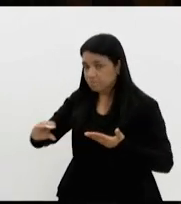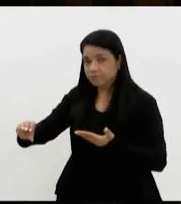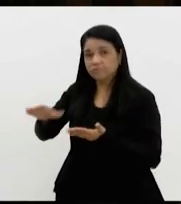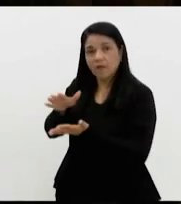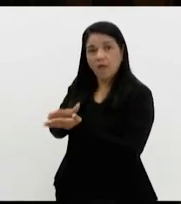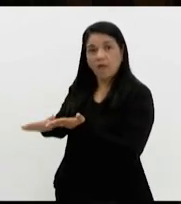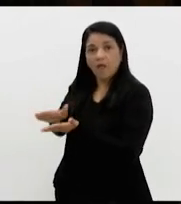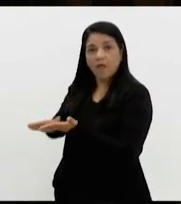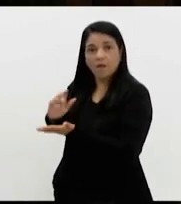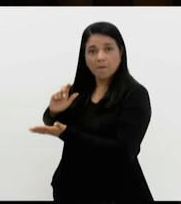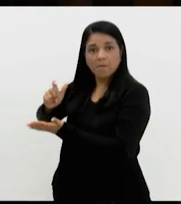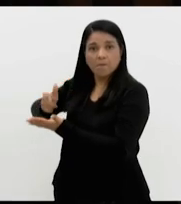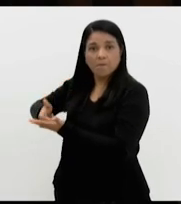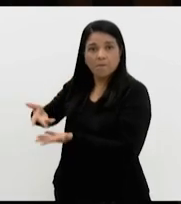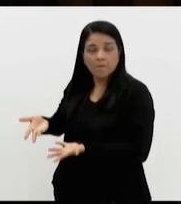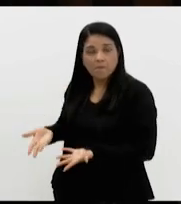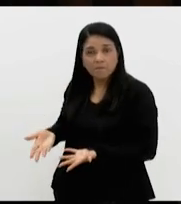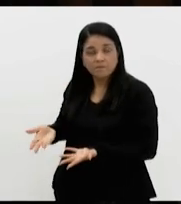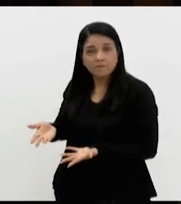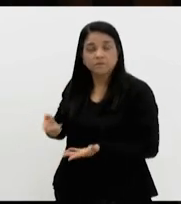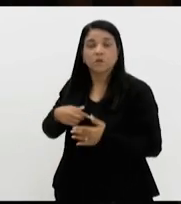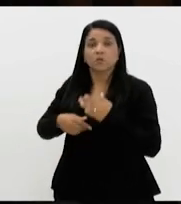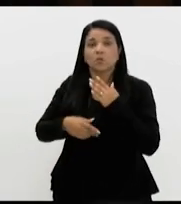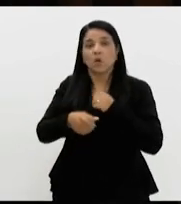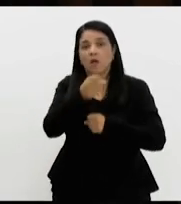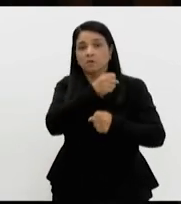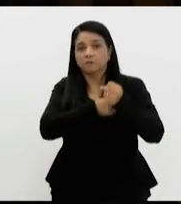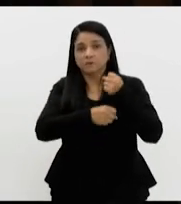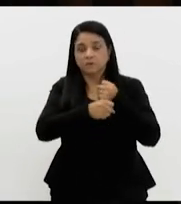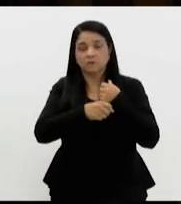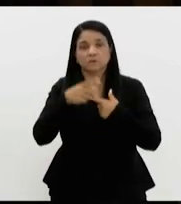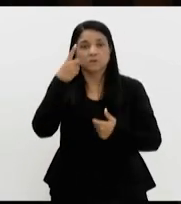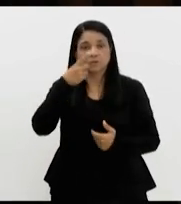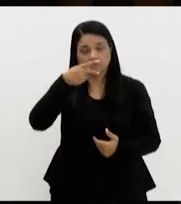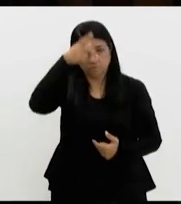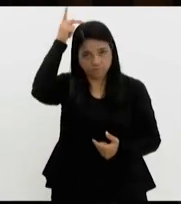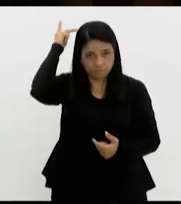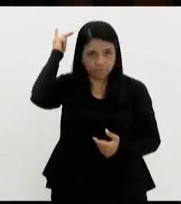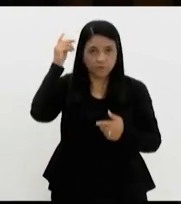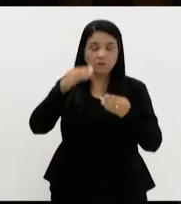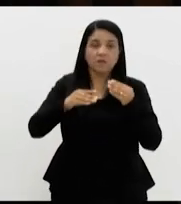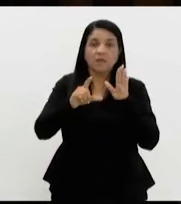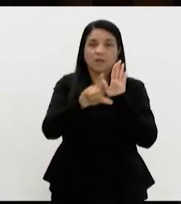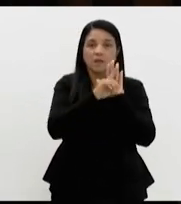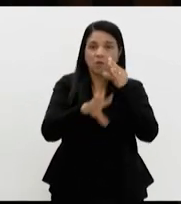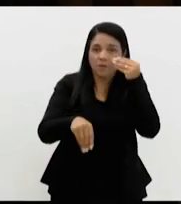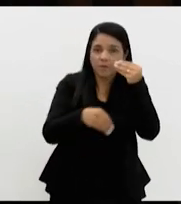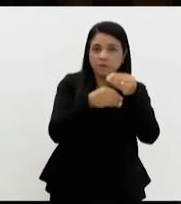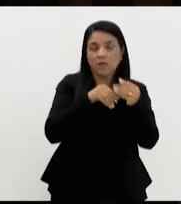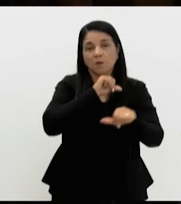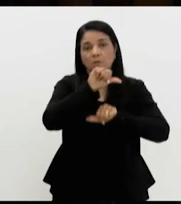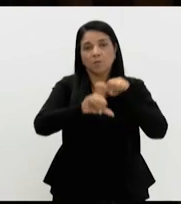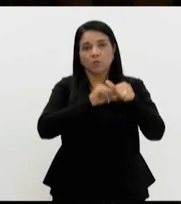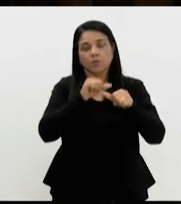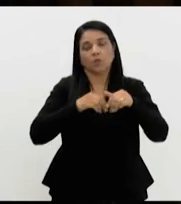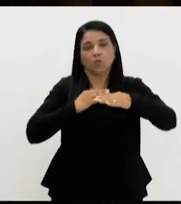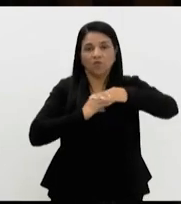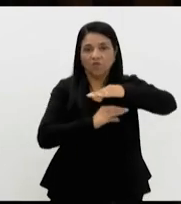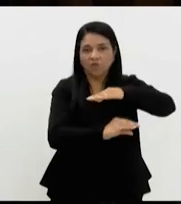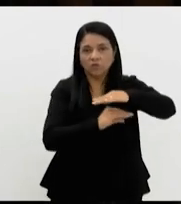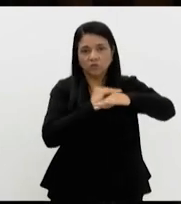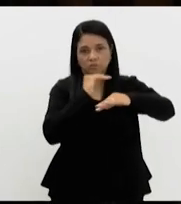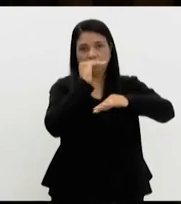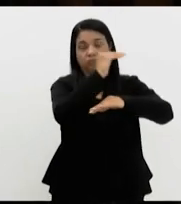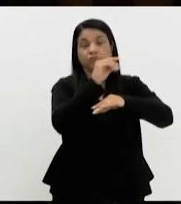O deputado Fred Pacheco, no ano passado, apresentou um projeto de lei complementar que mudou o Fundo Soberano. Dentre as mudanças, o que,